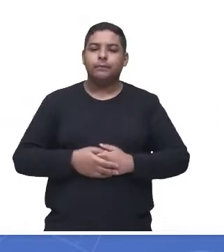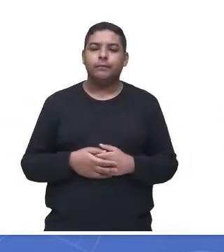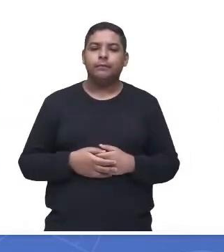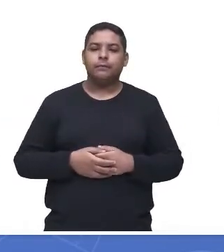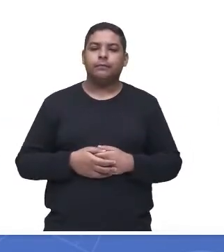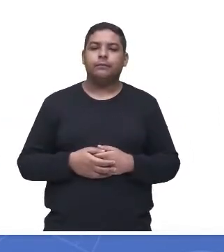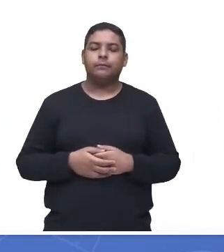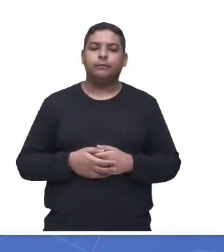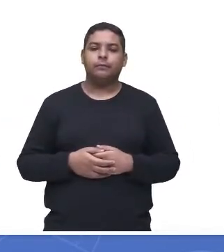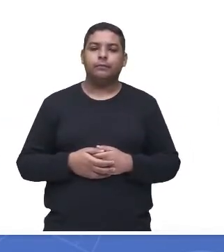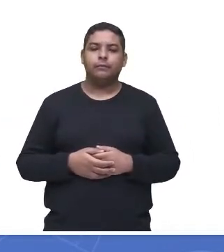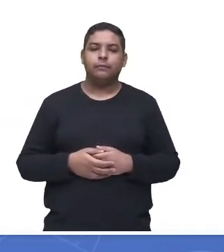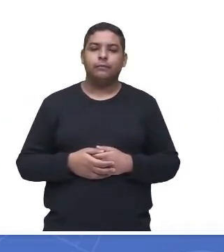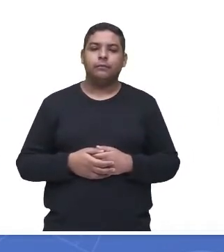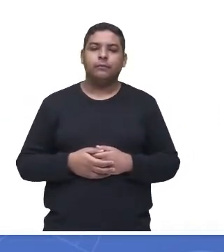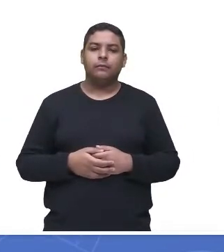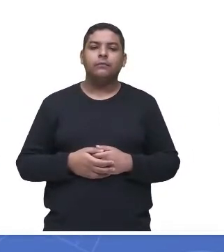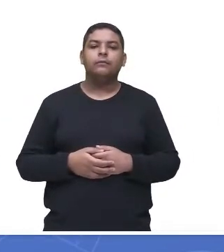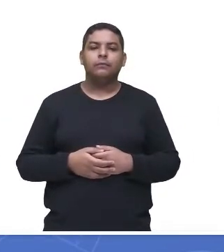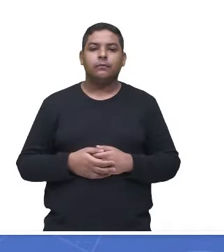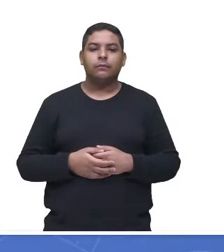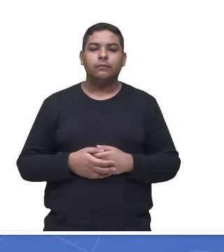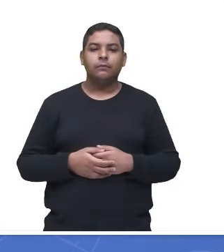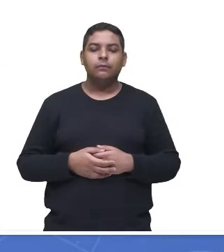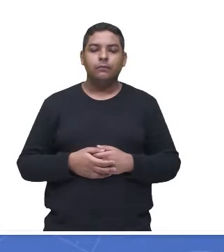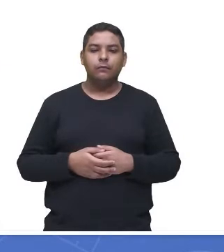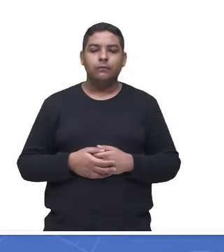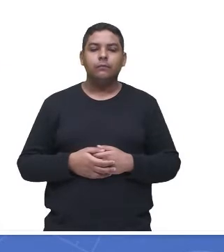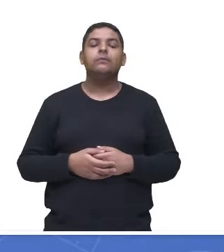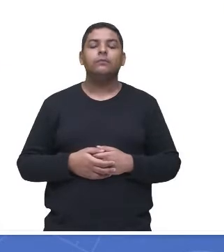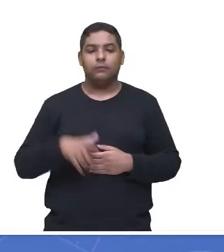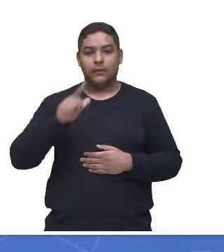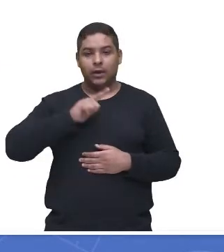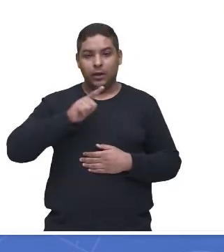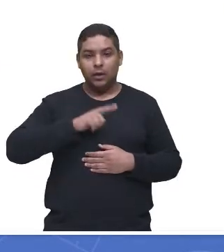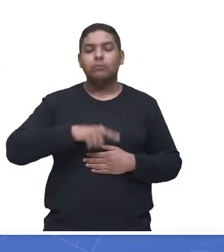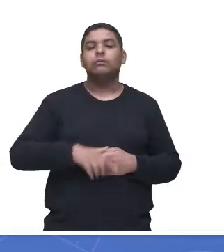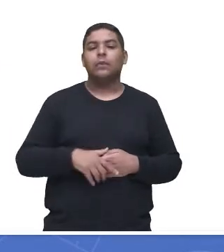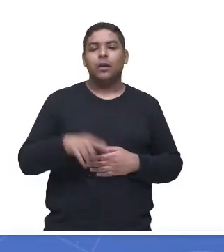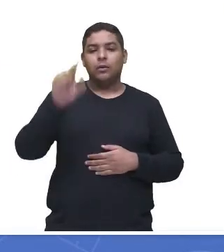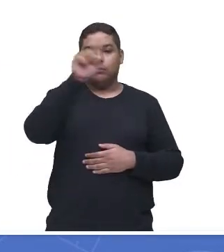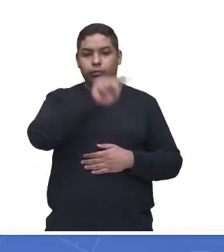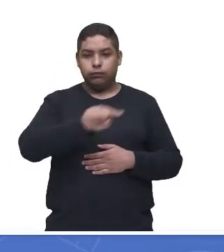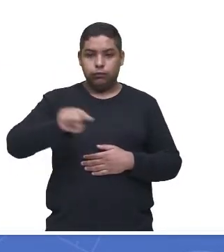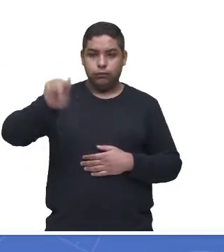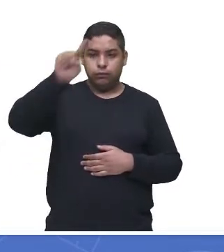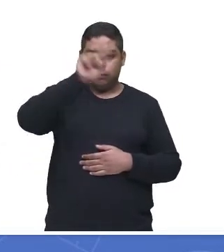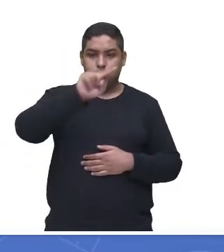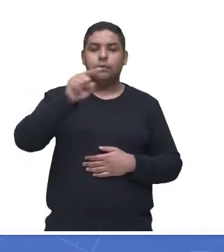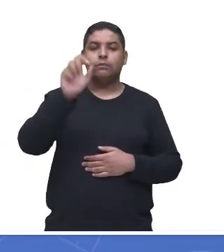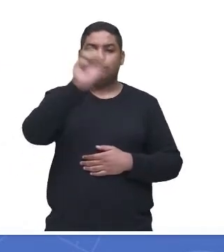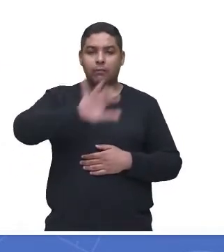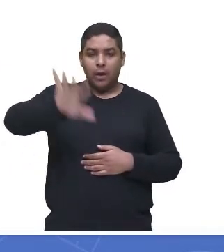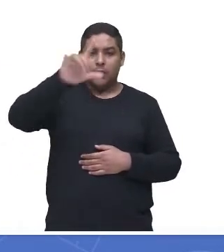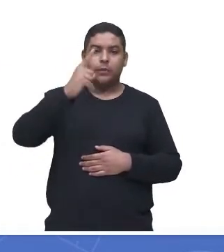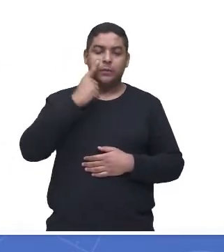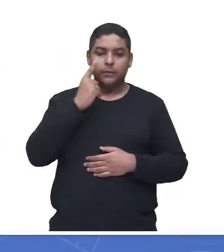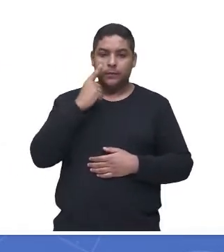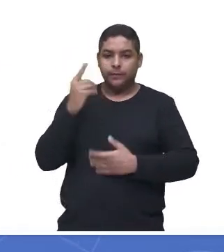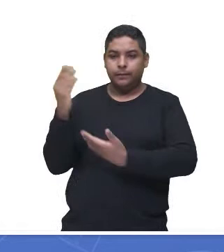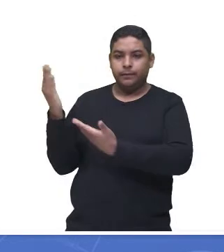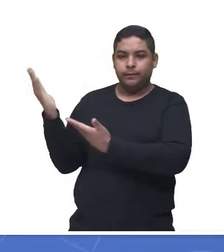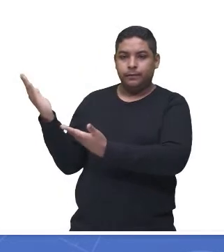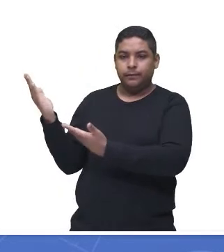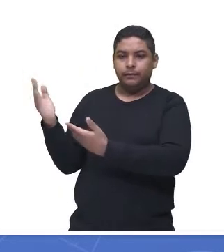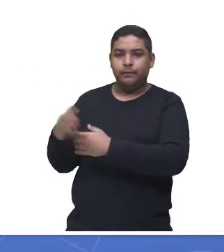vocês agora aí um gráficozinho que vai retratar um pouco, um resumo já, uma introdução da nossa aula. Nós vamos falar